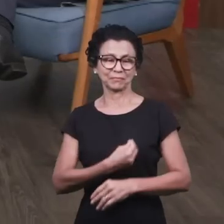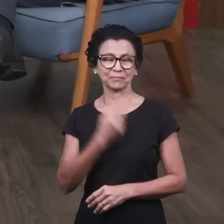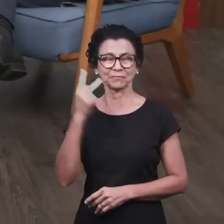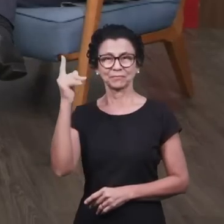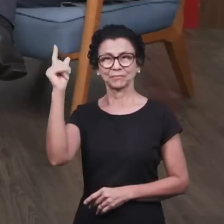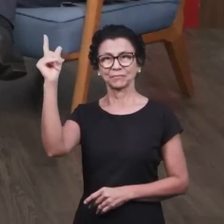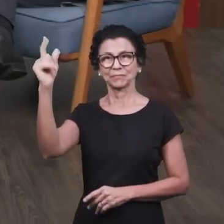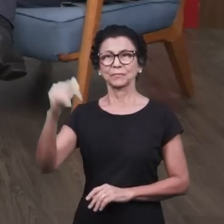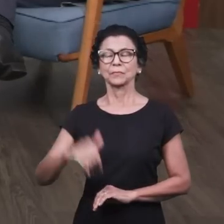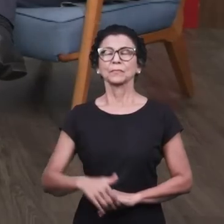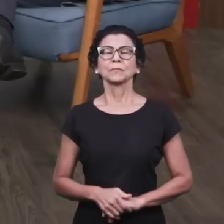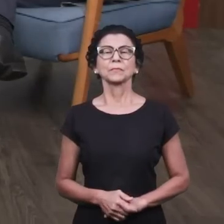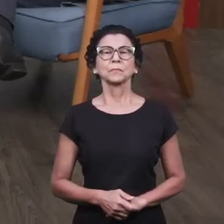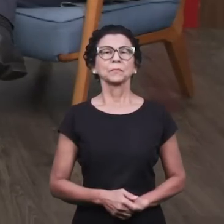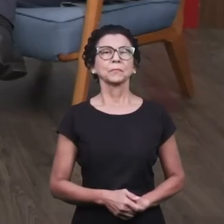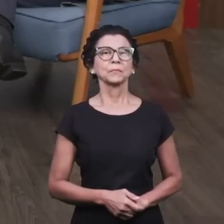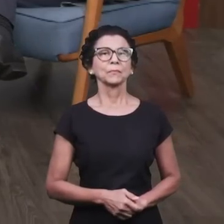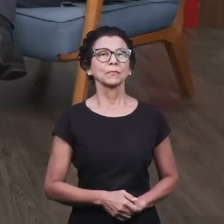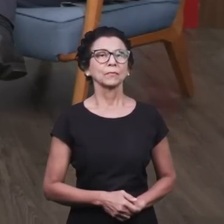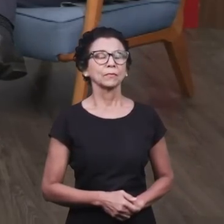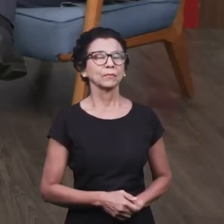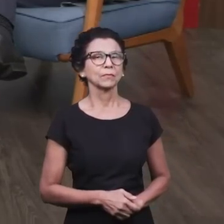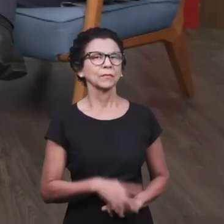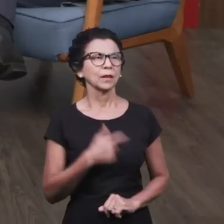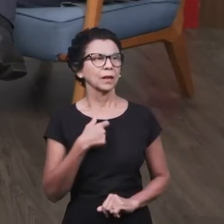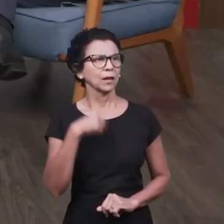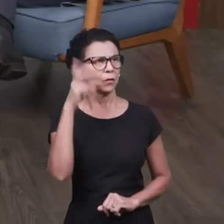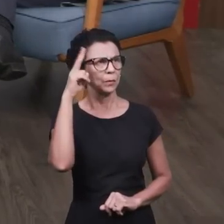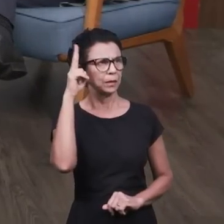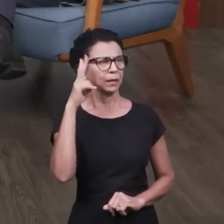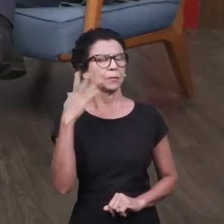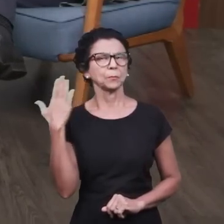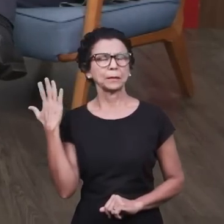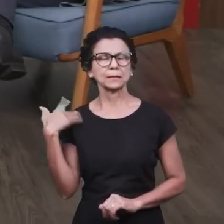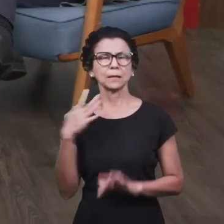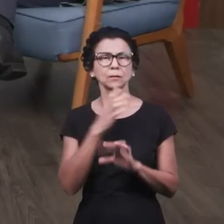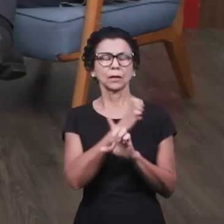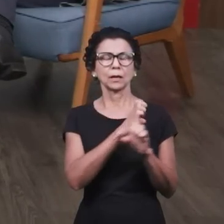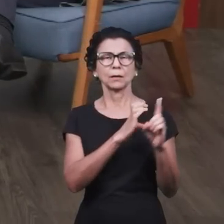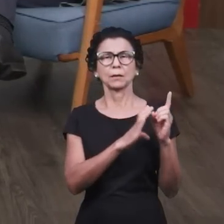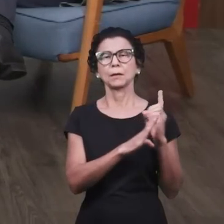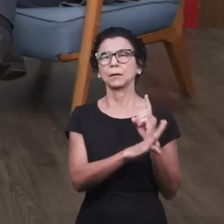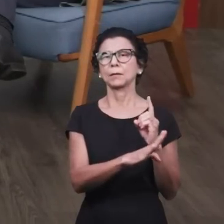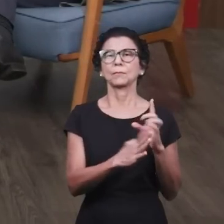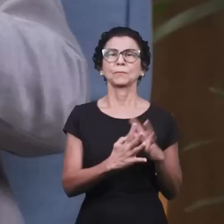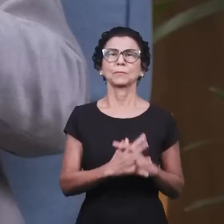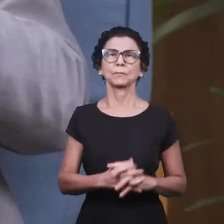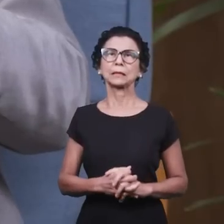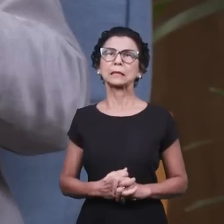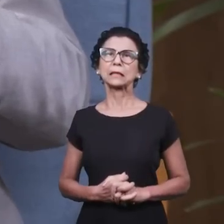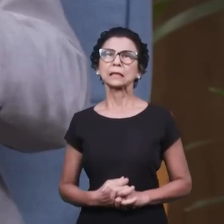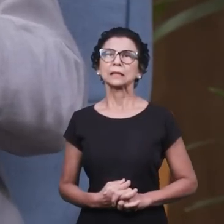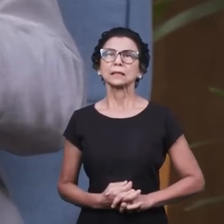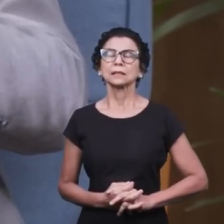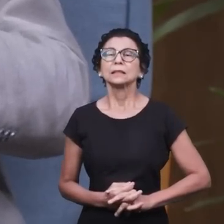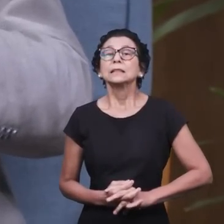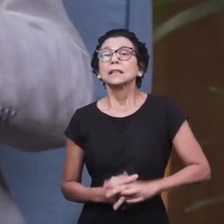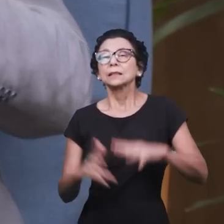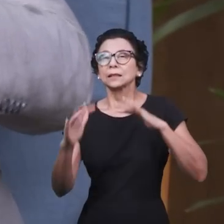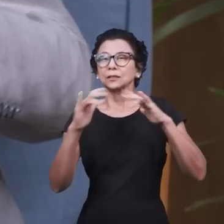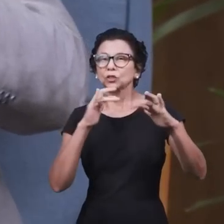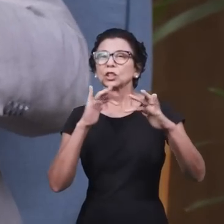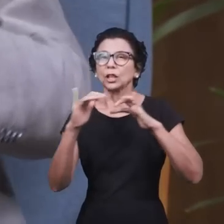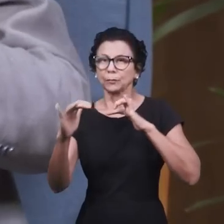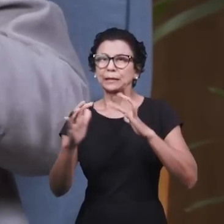eterna com Glória Deus. a Jesus. Eu lembro de uma escola bíblica dominical onde nós temos uma dinâmica